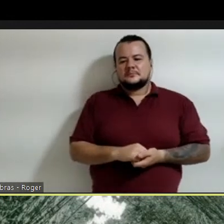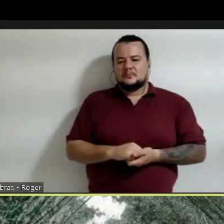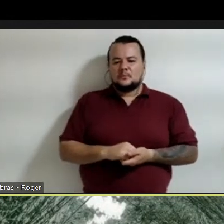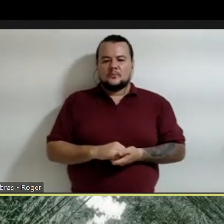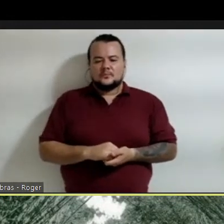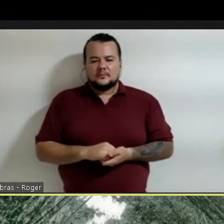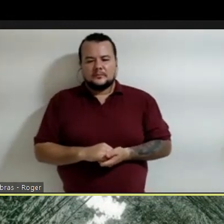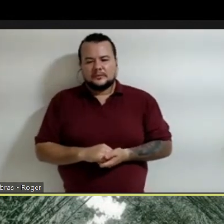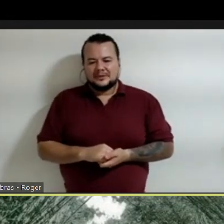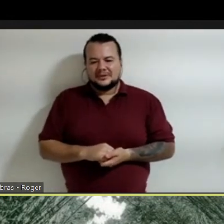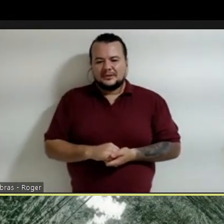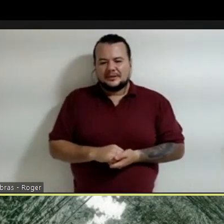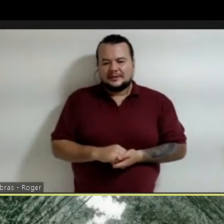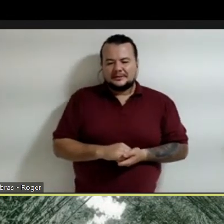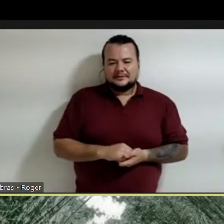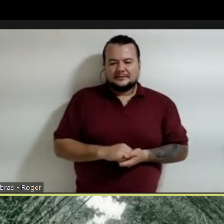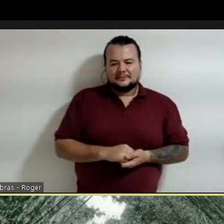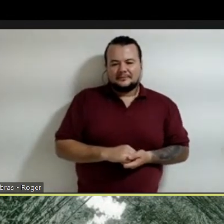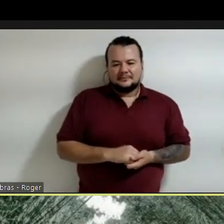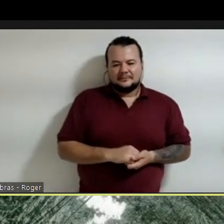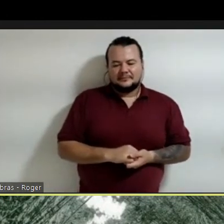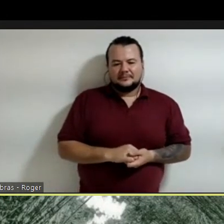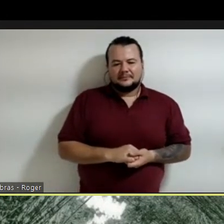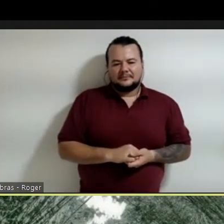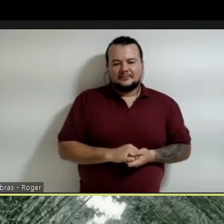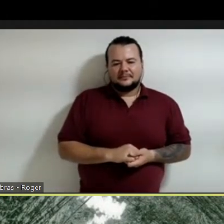Sim, o